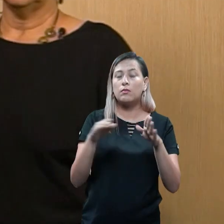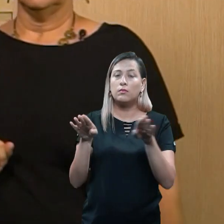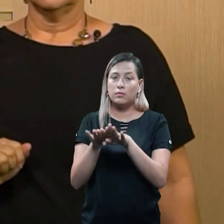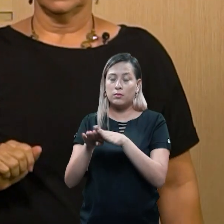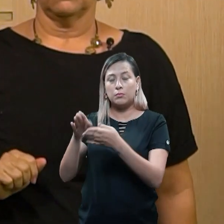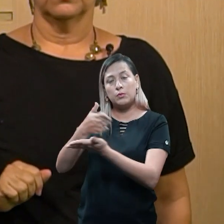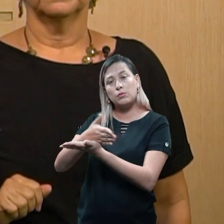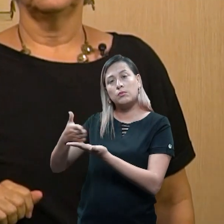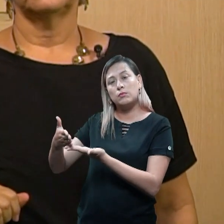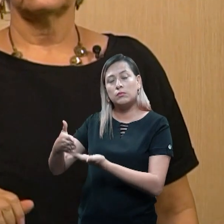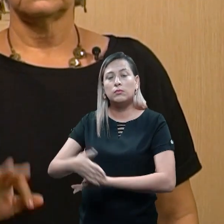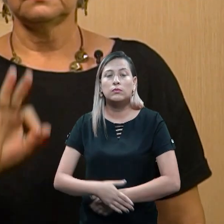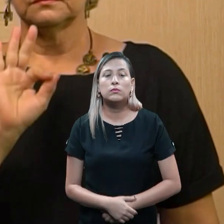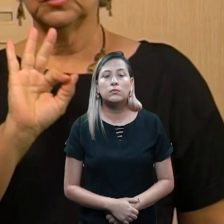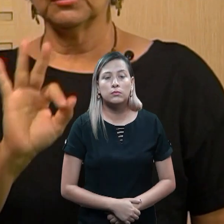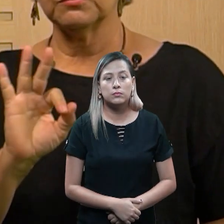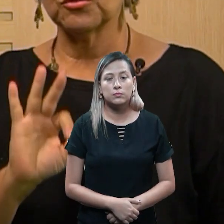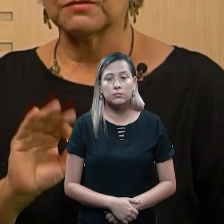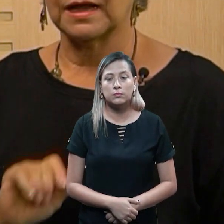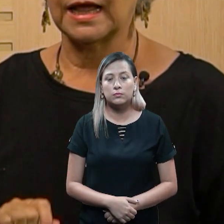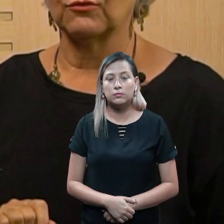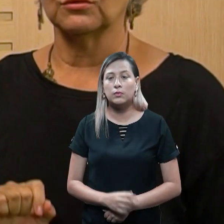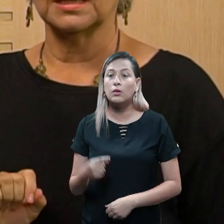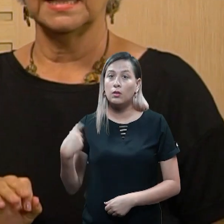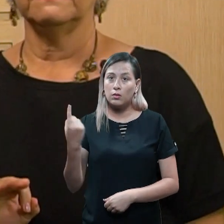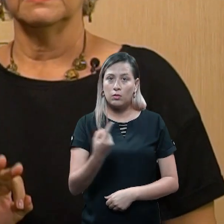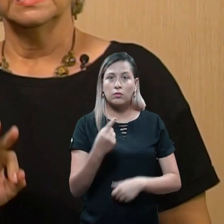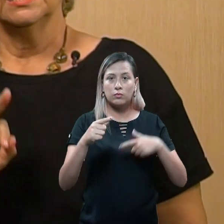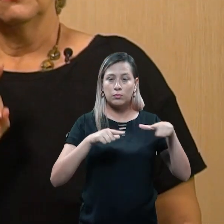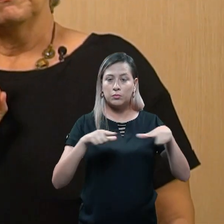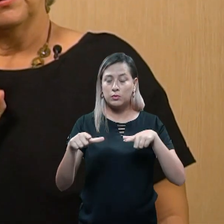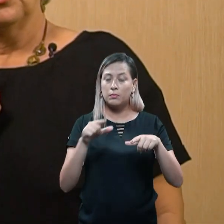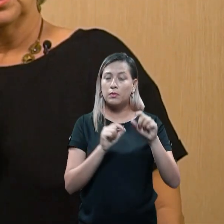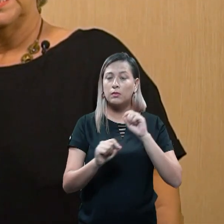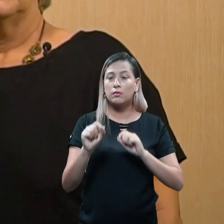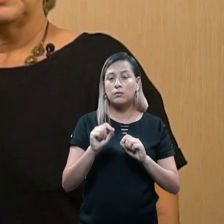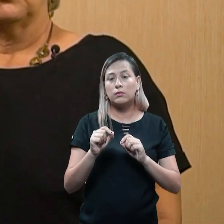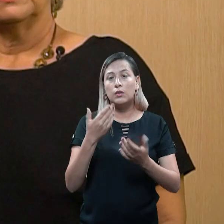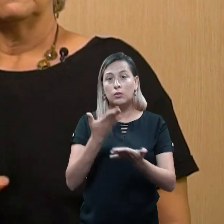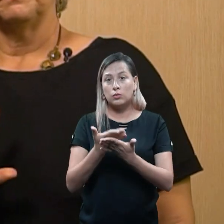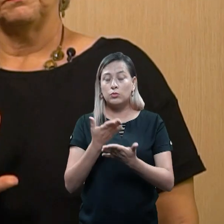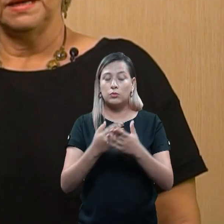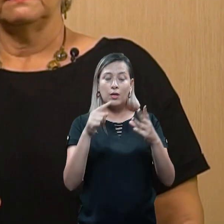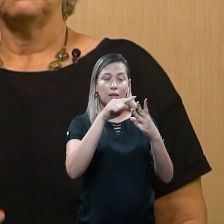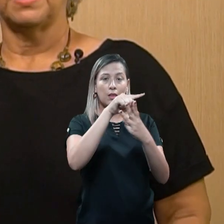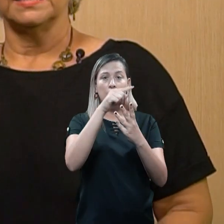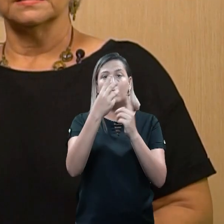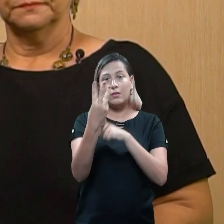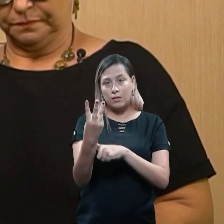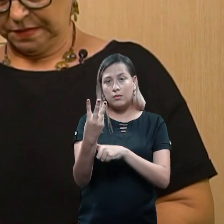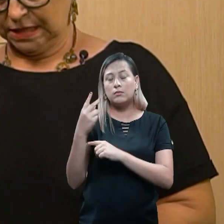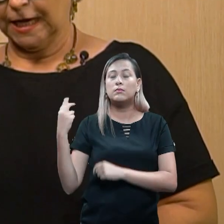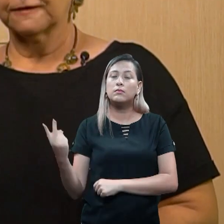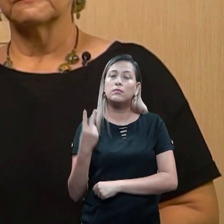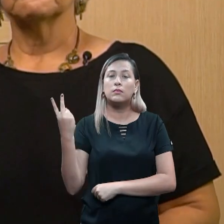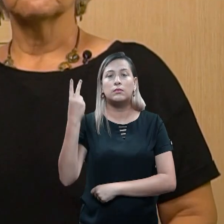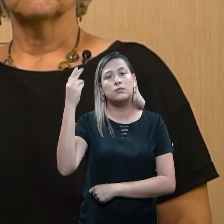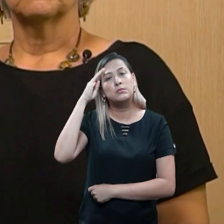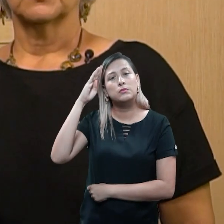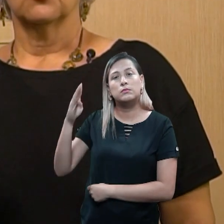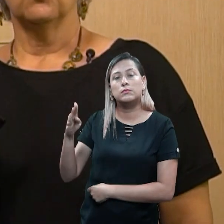ponto inicial. Nós vamos trabalhar com três valores principais,